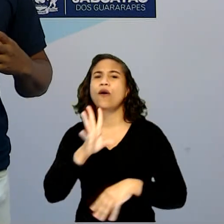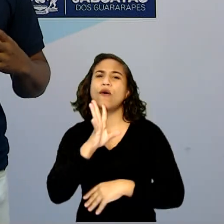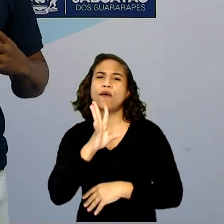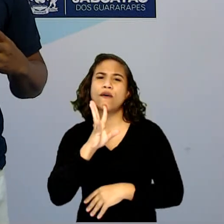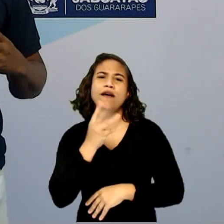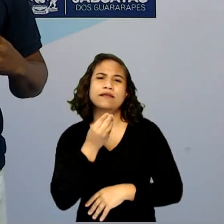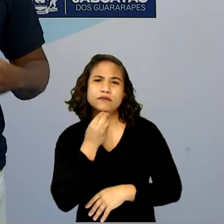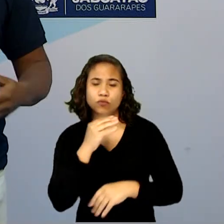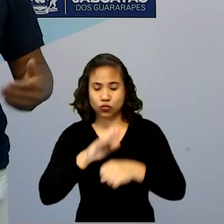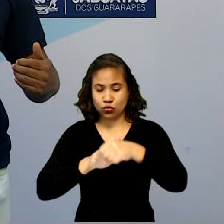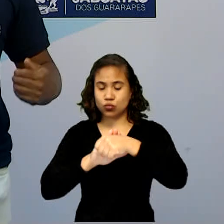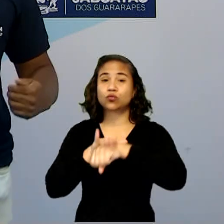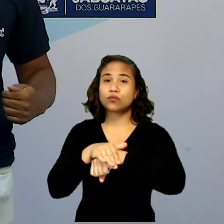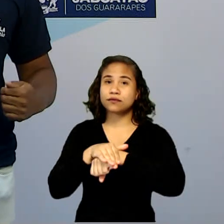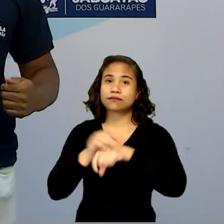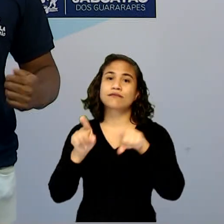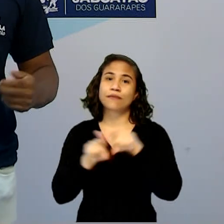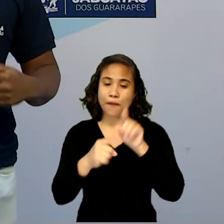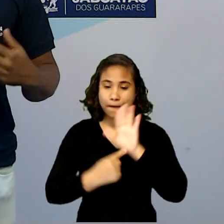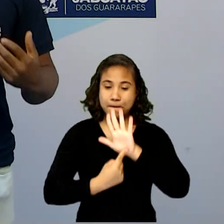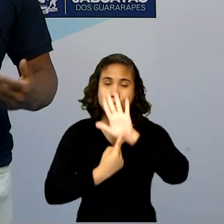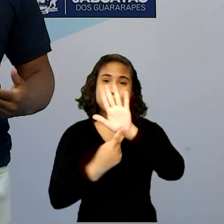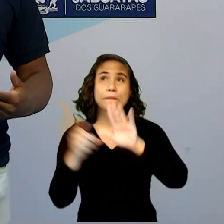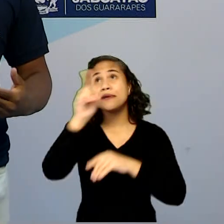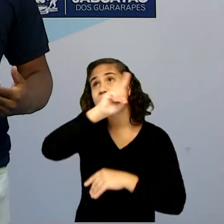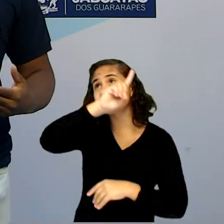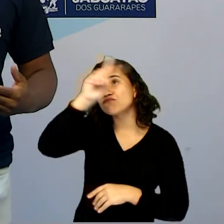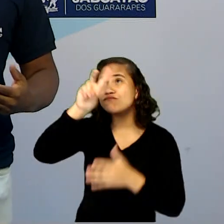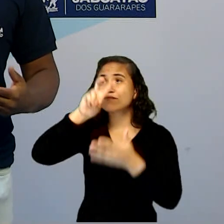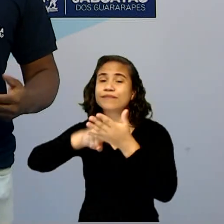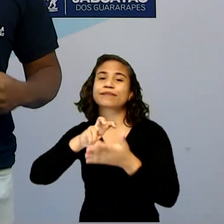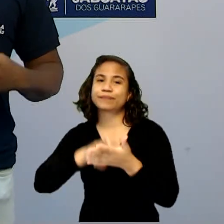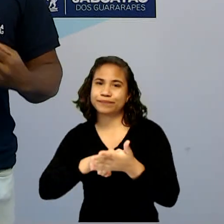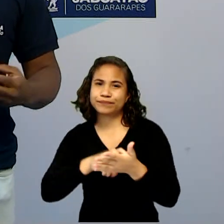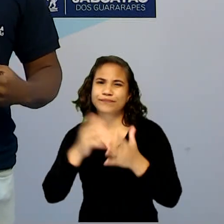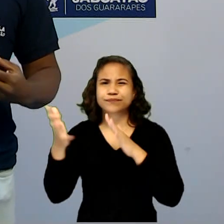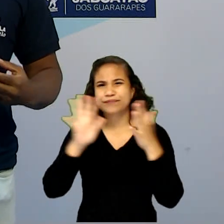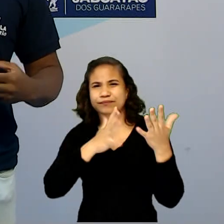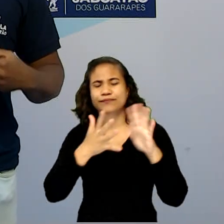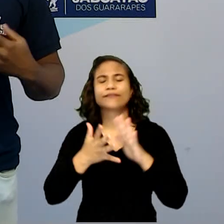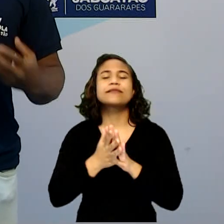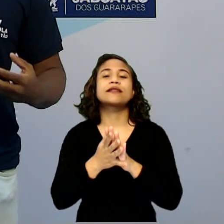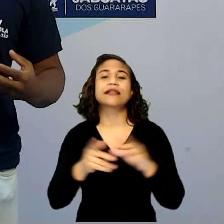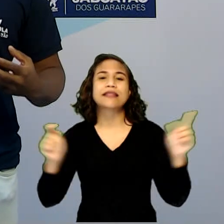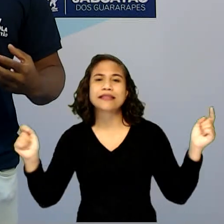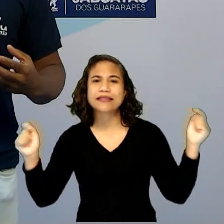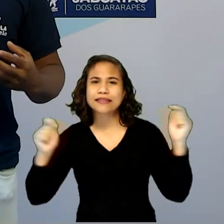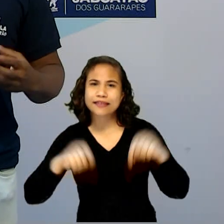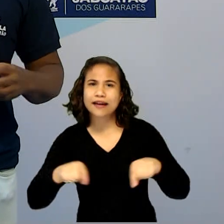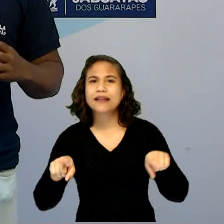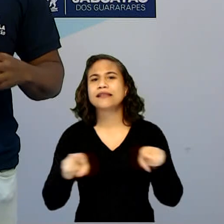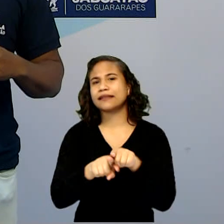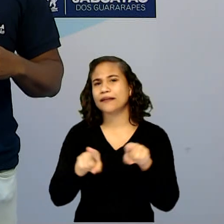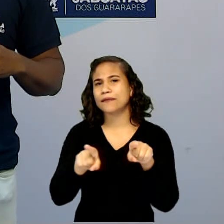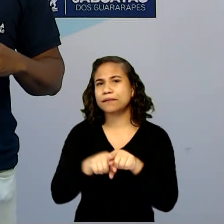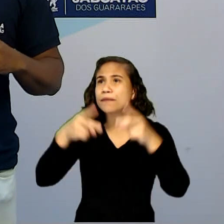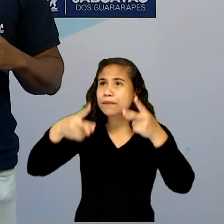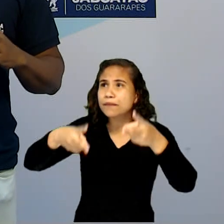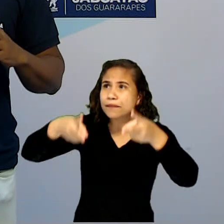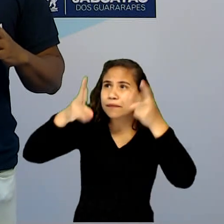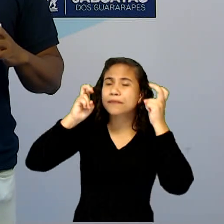reconhecemos ela à noite, ela aparece de dia, alguns períodos do ano. Né? E isso é possível, né, ver